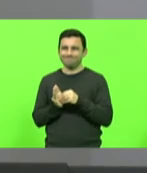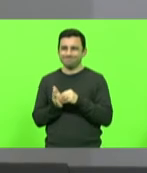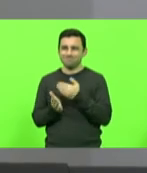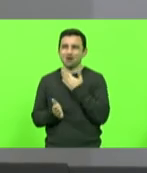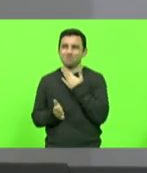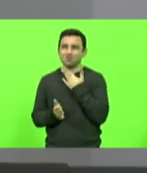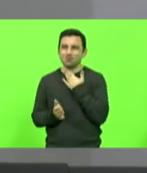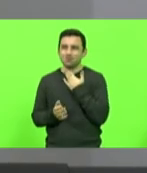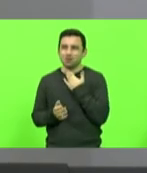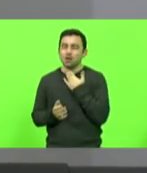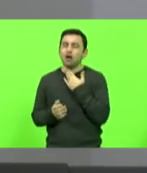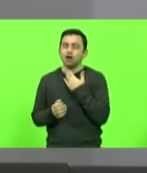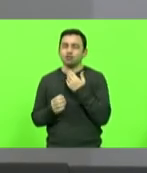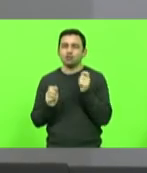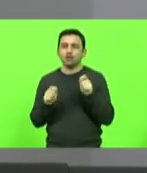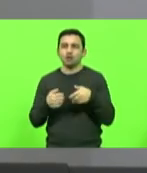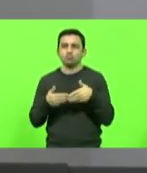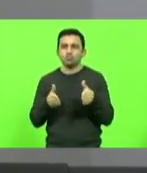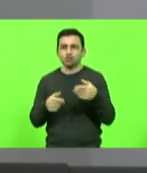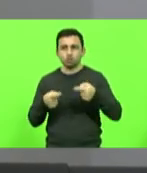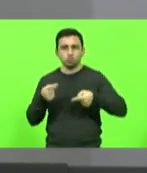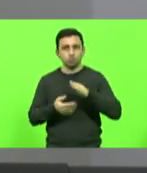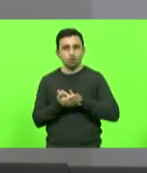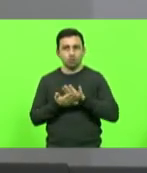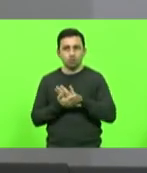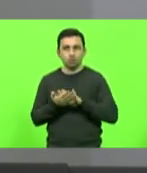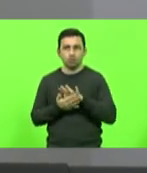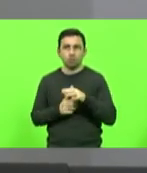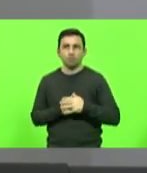para encaminhamentos. Não é discussão agora, né?